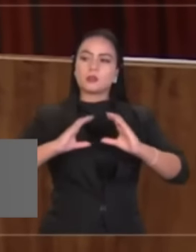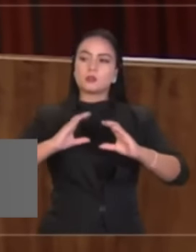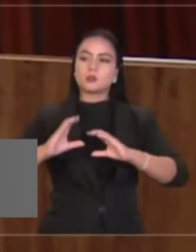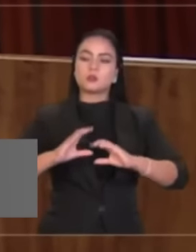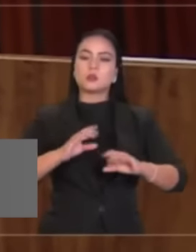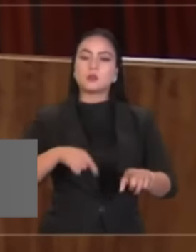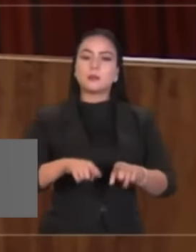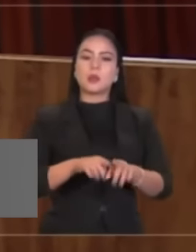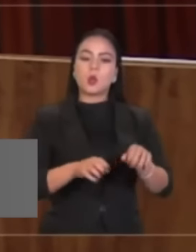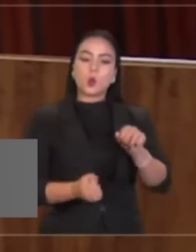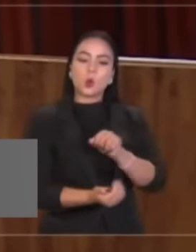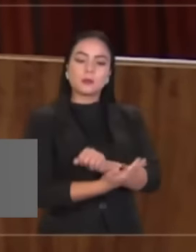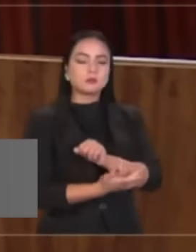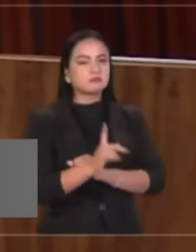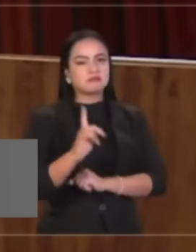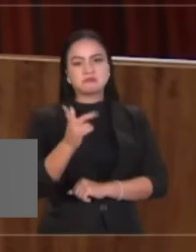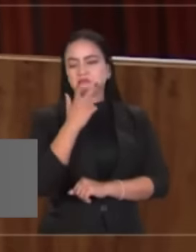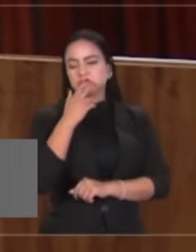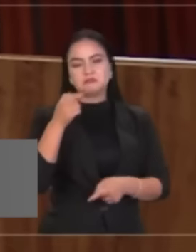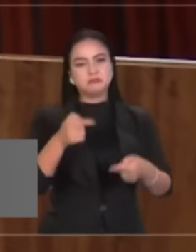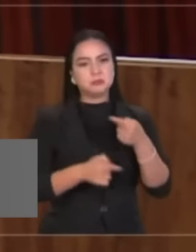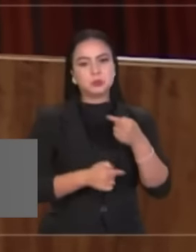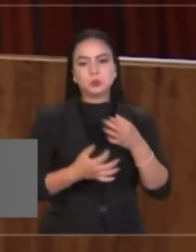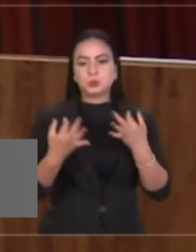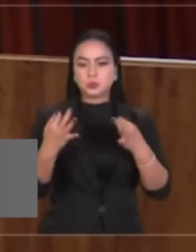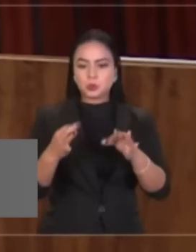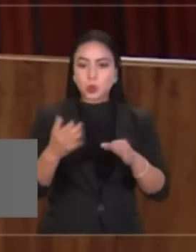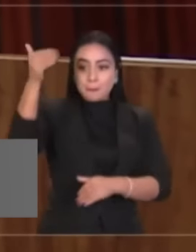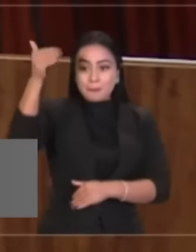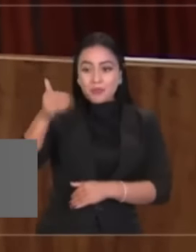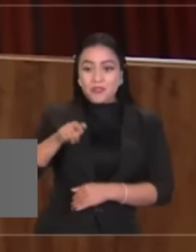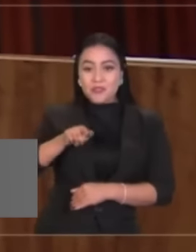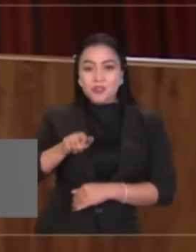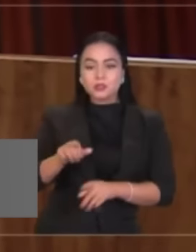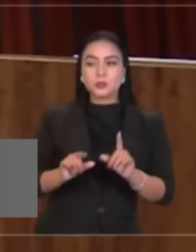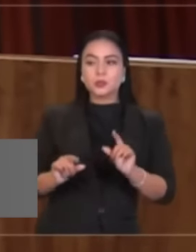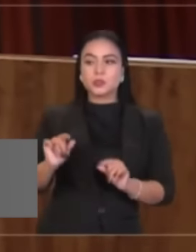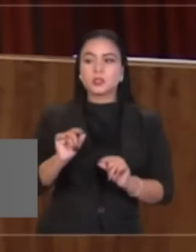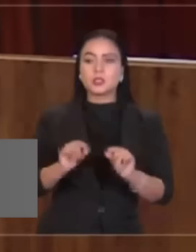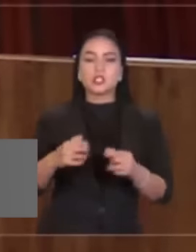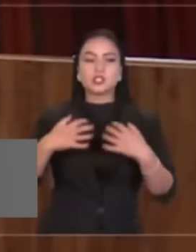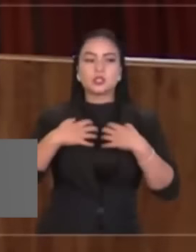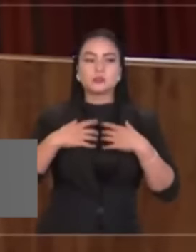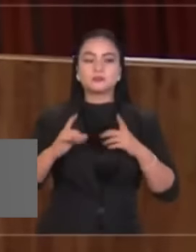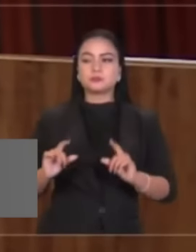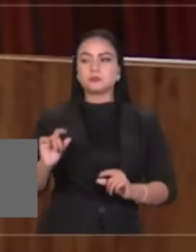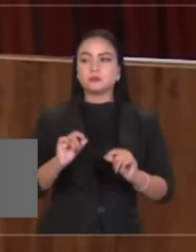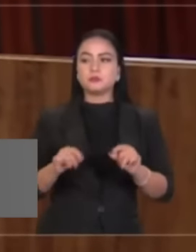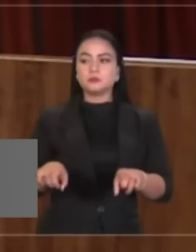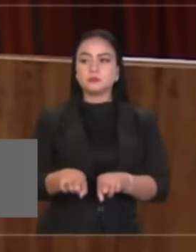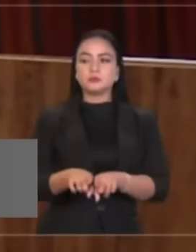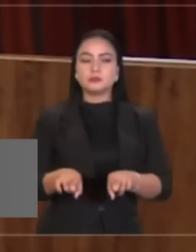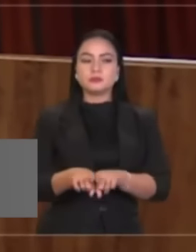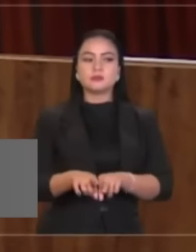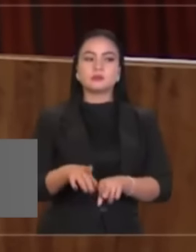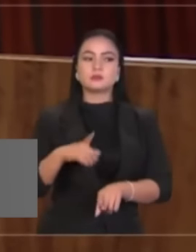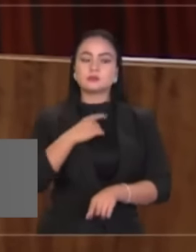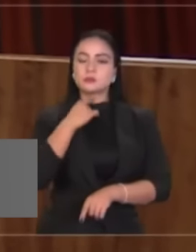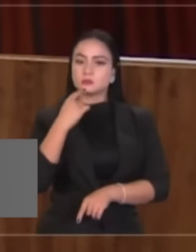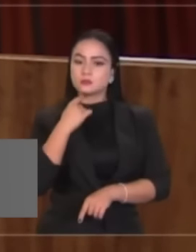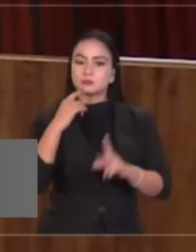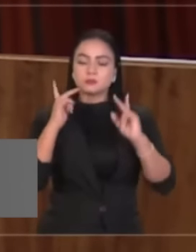alegada corrupção não me parece suficientemente comprovados de tal maneira que acima de qualquer dúvida